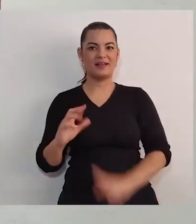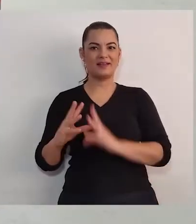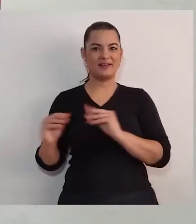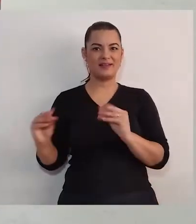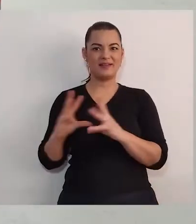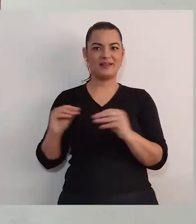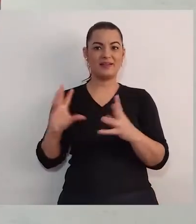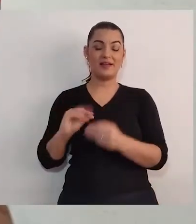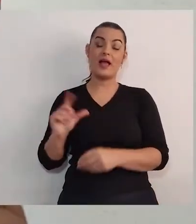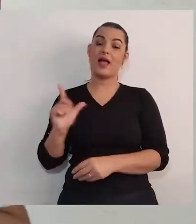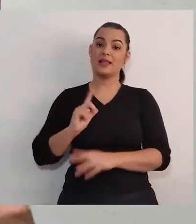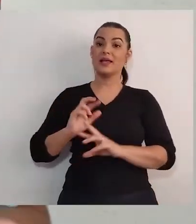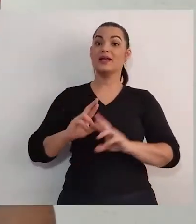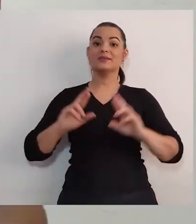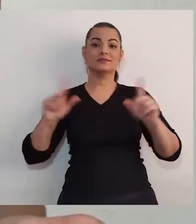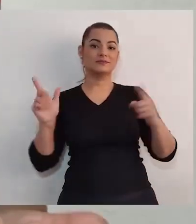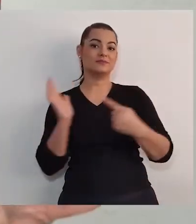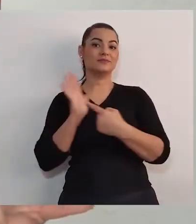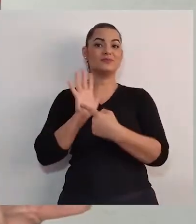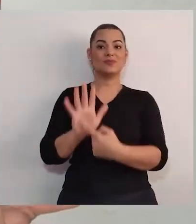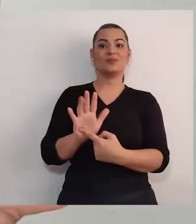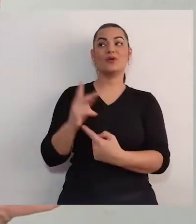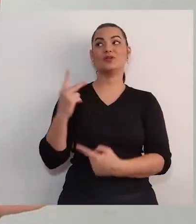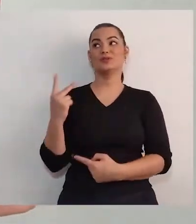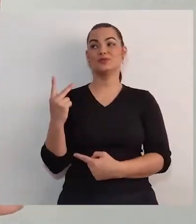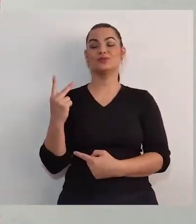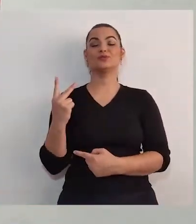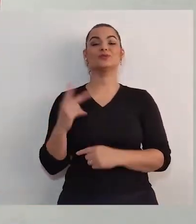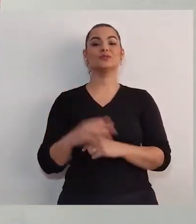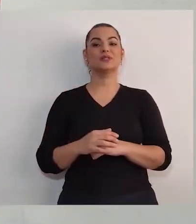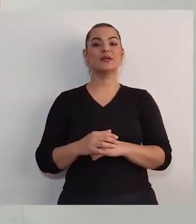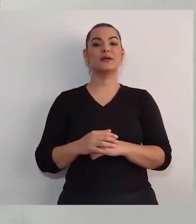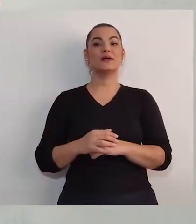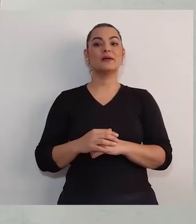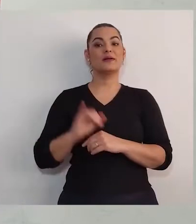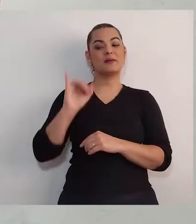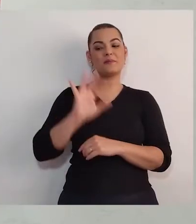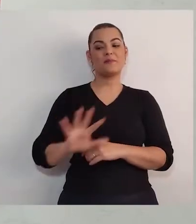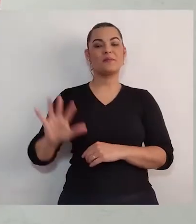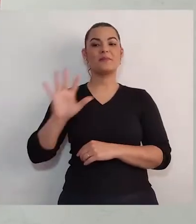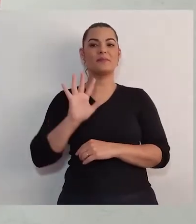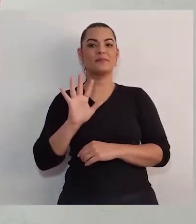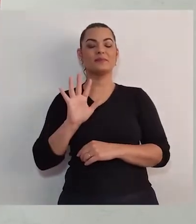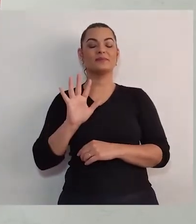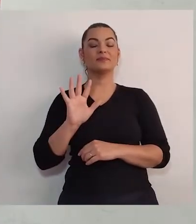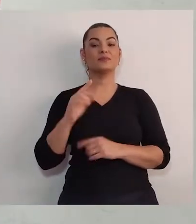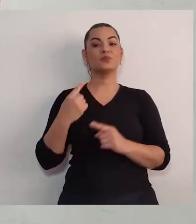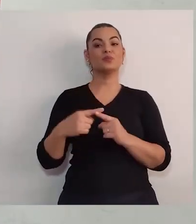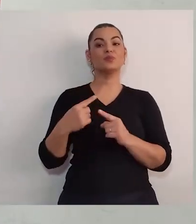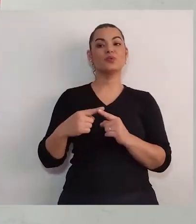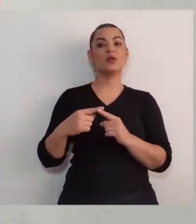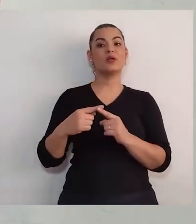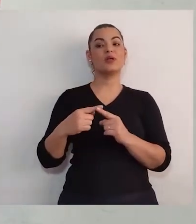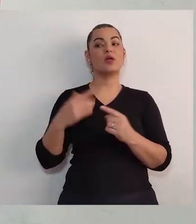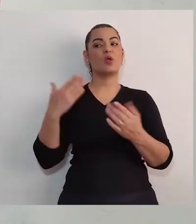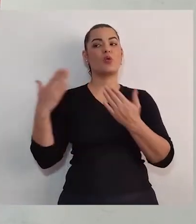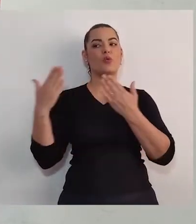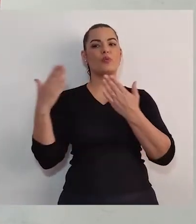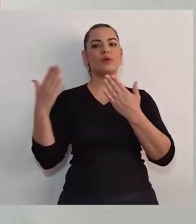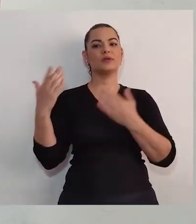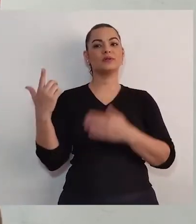Pelo menos as que ficaram visíveis aí nas duas imagens. Porque a outra imagem que eu comparei aí para vocês